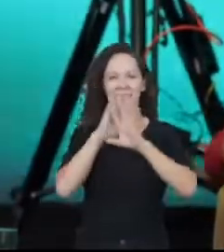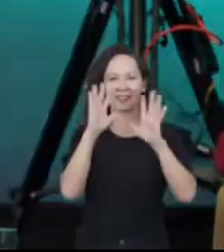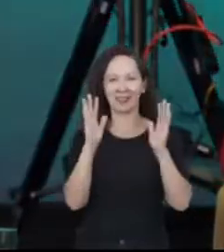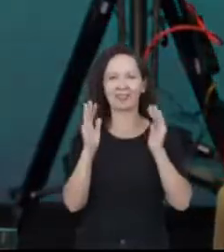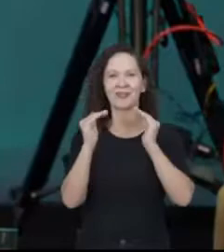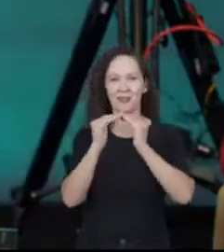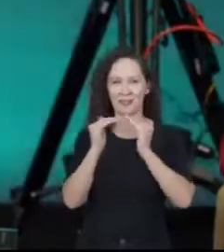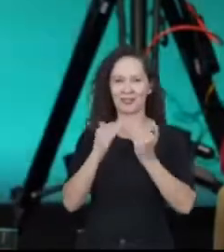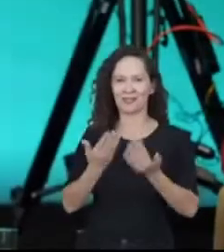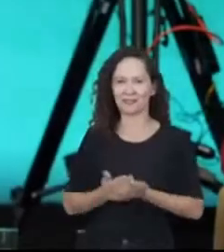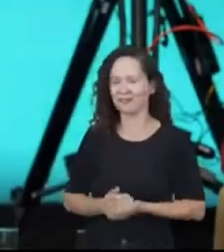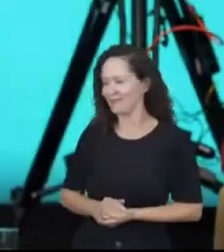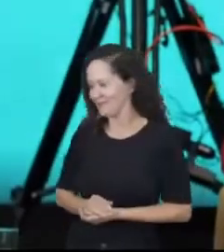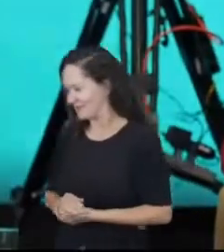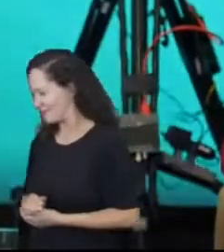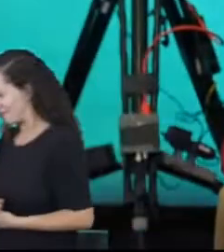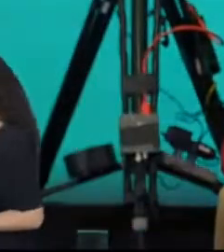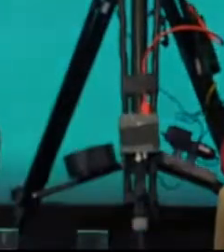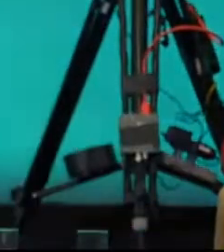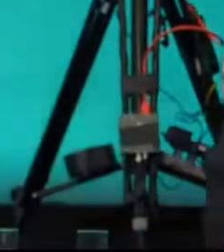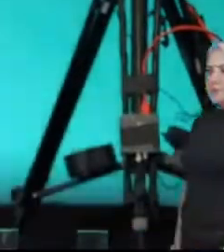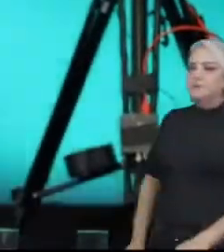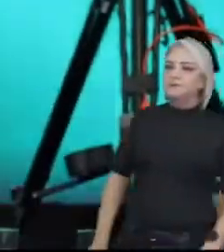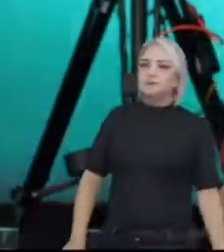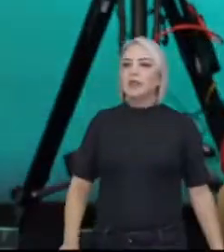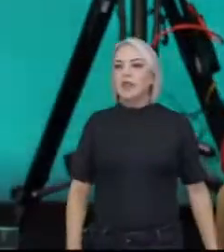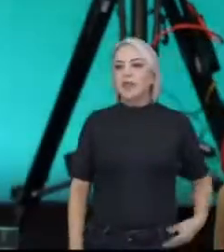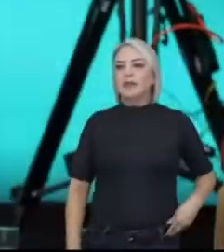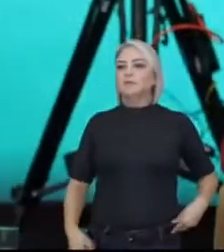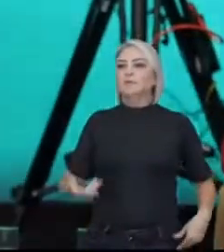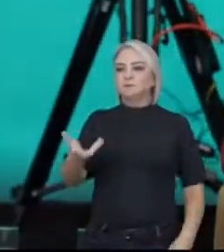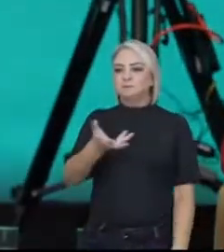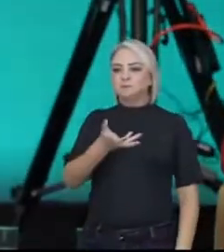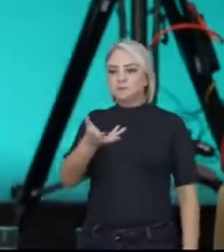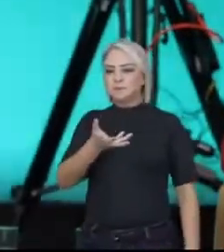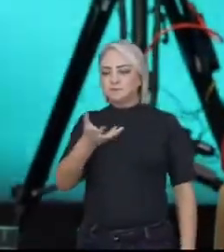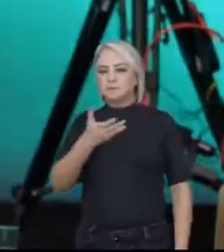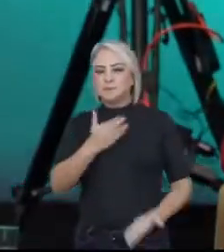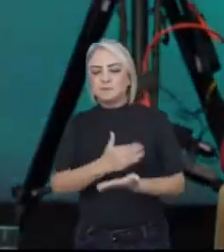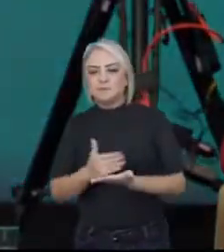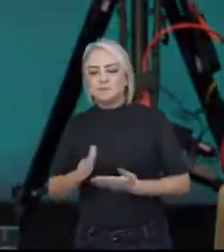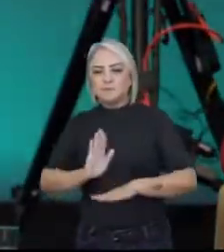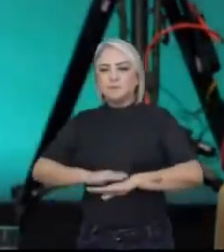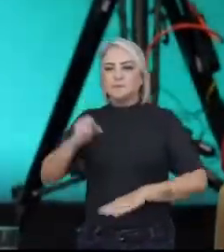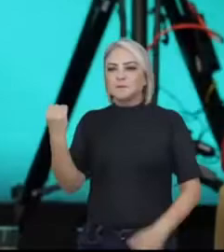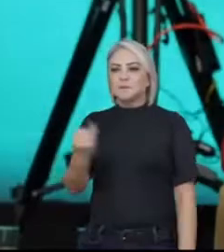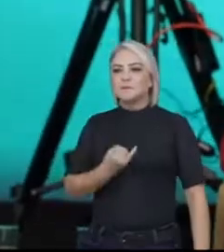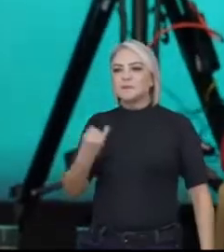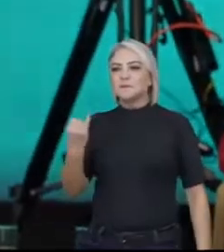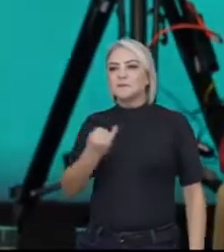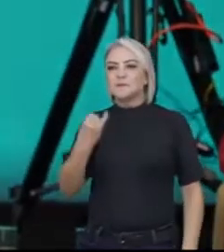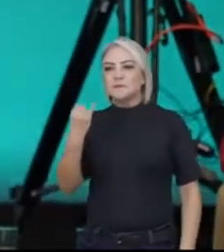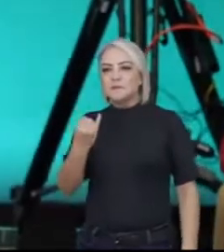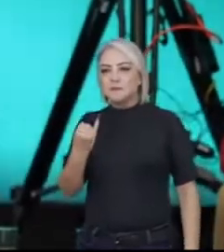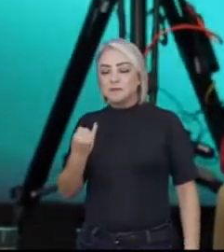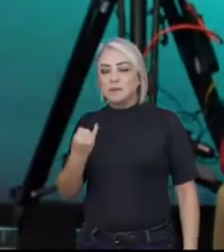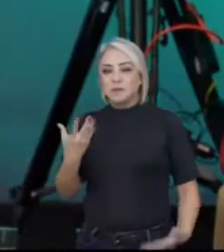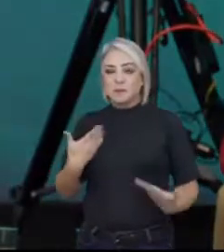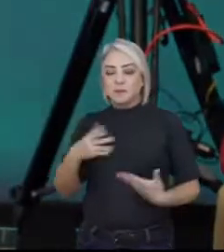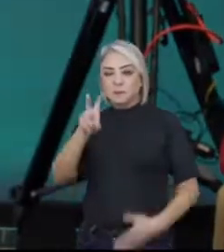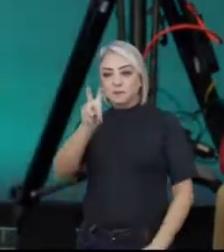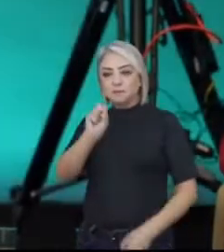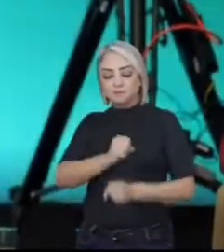quero começar falando da mais importante lição que aprendi em 50 anos de vida